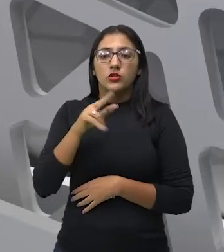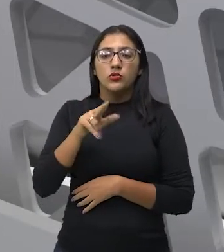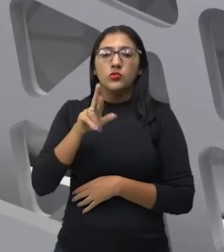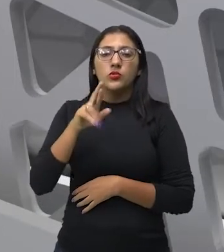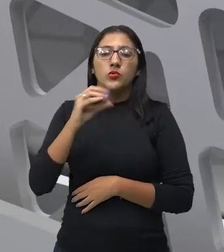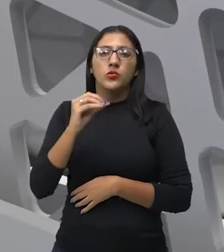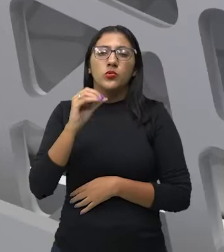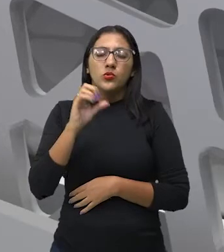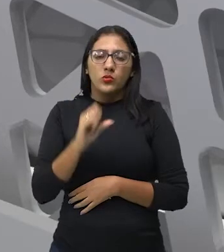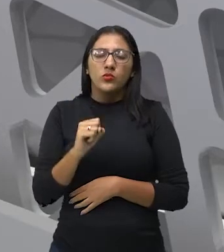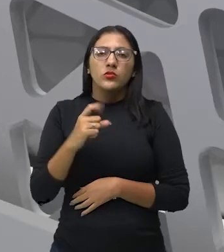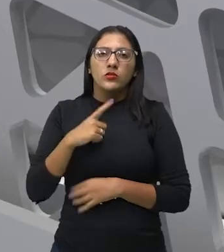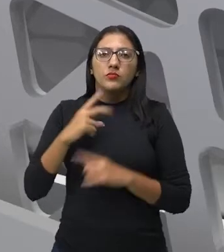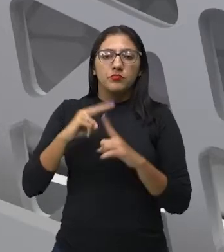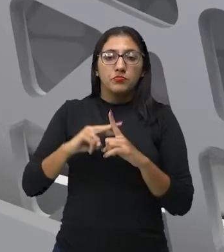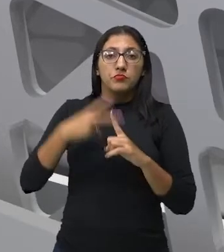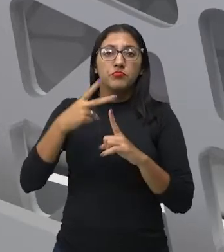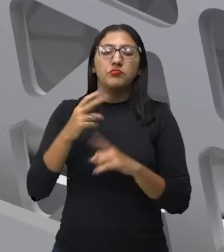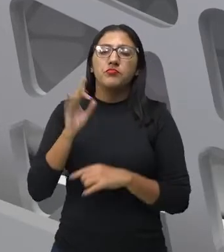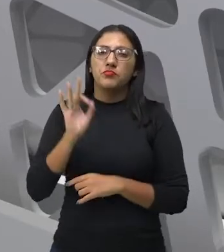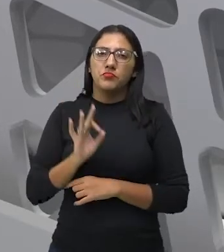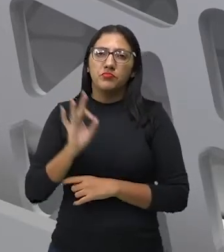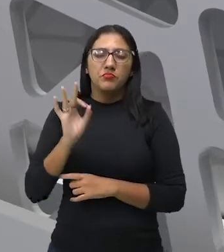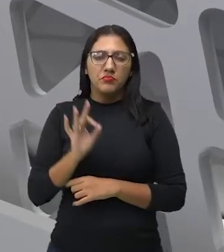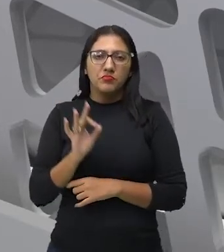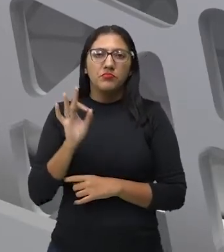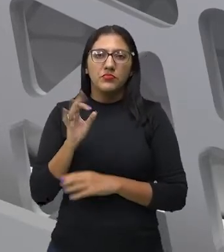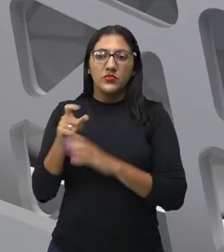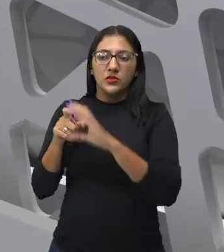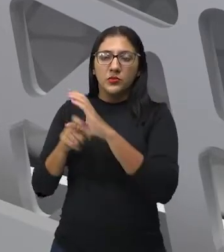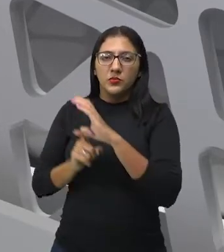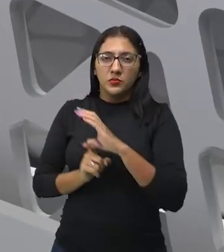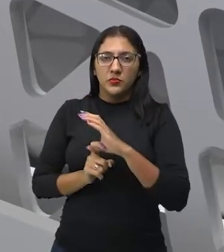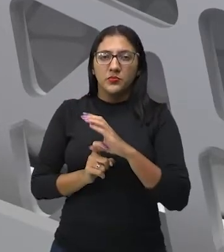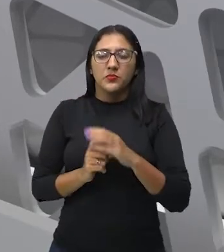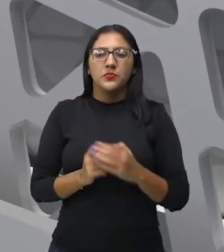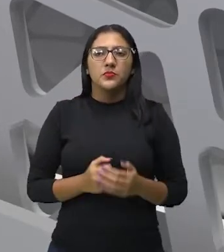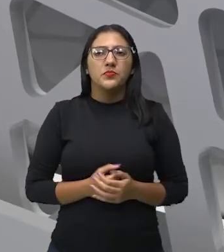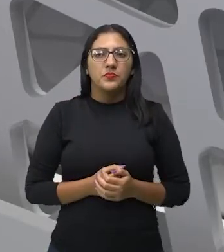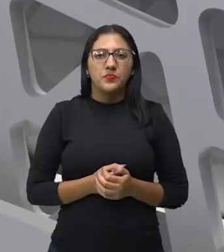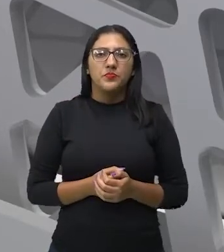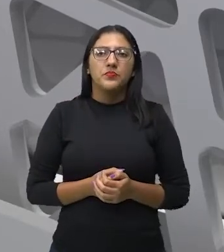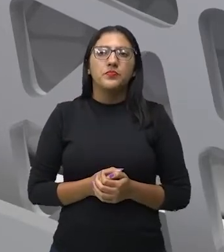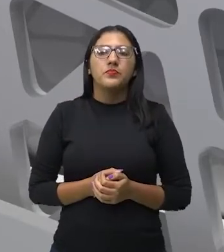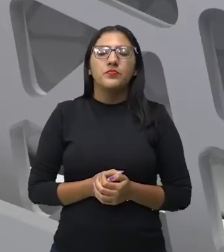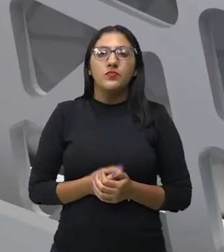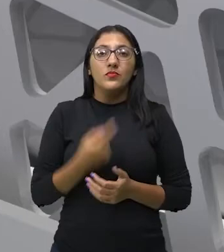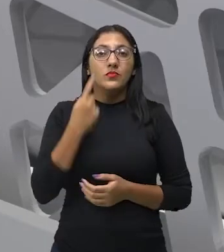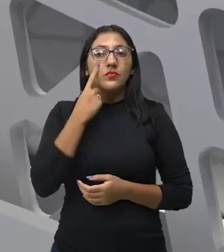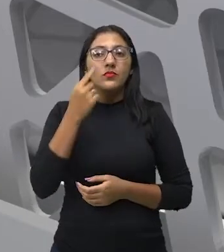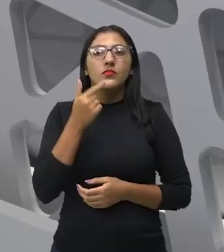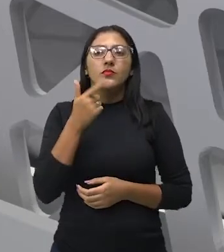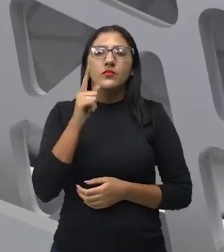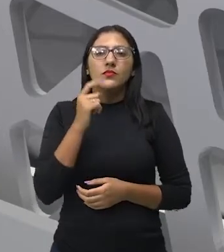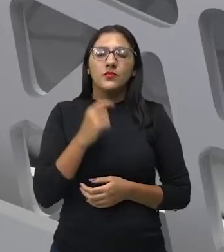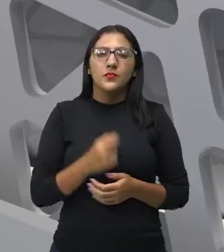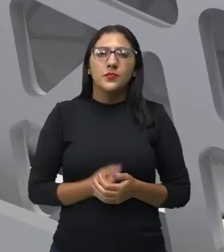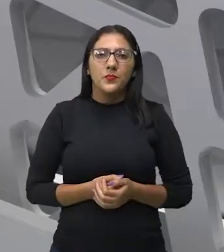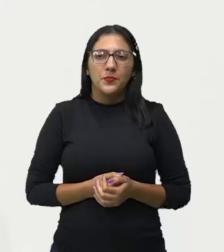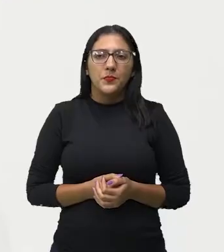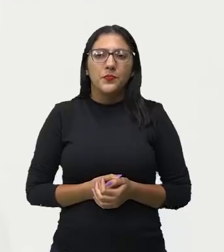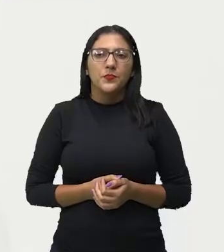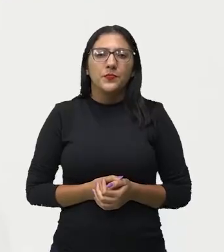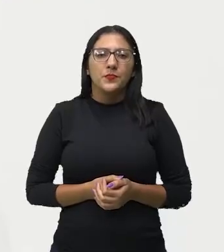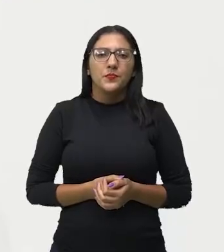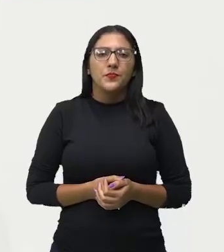juros, né, obtidos sobre esse valor que foi emprestado. Beleza? Veja só comigo o que nos aguarda na próxima